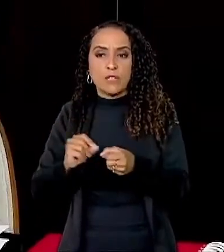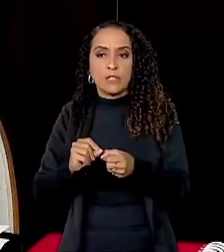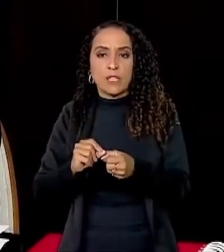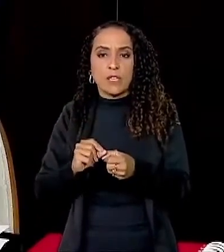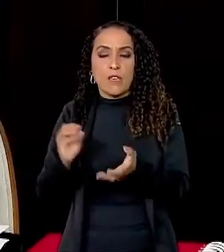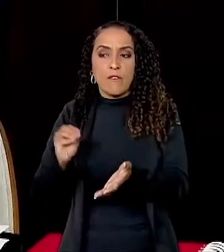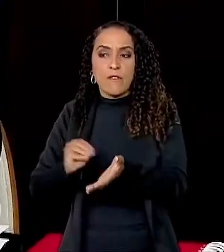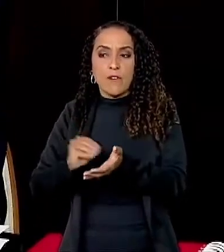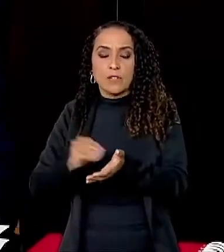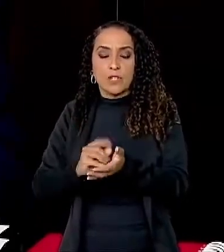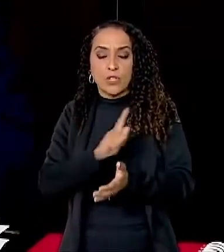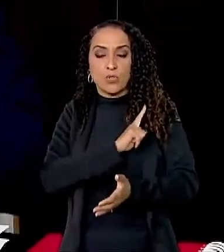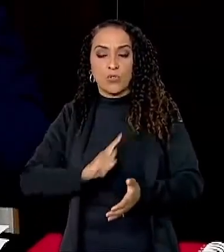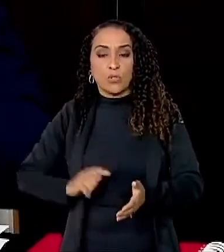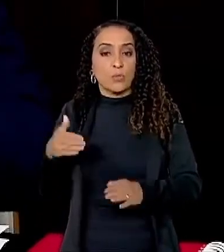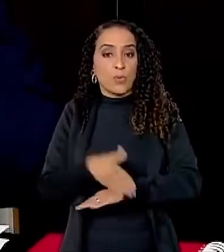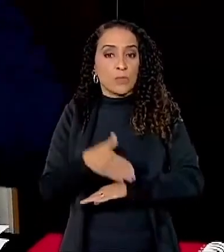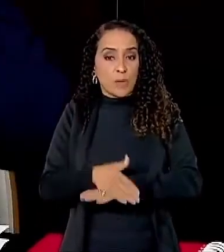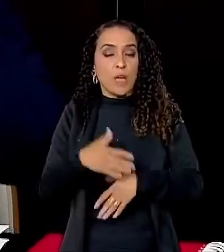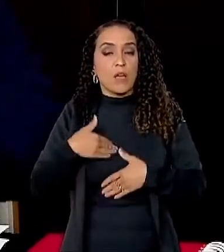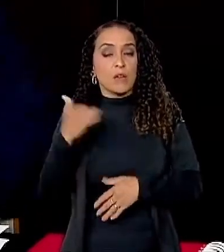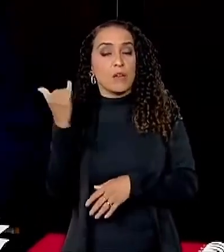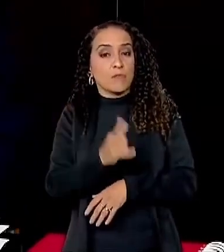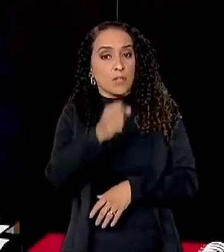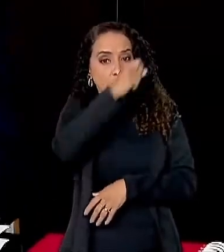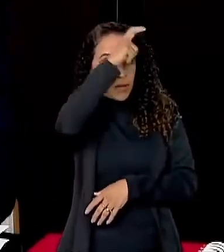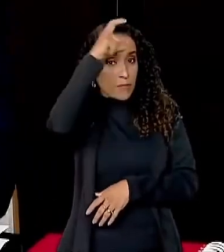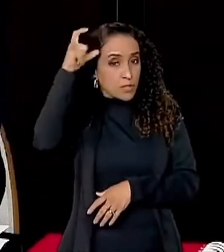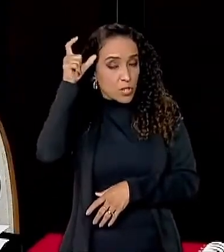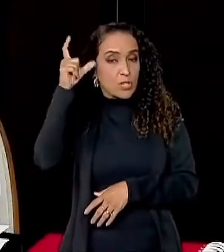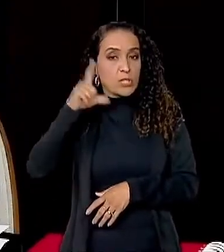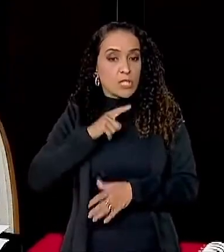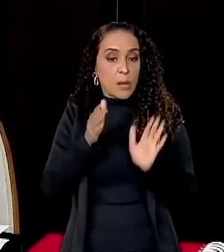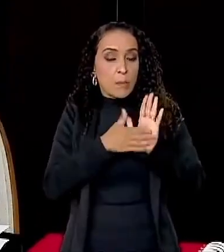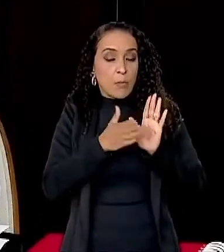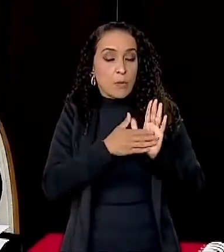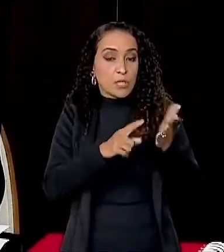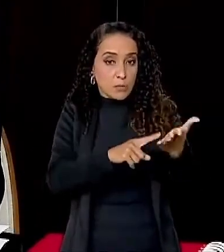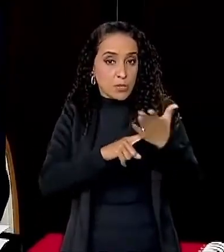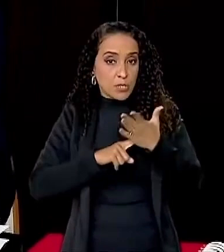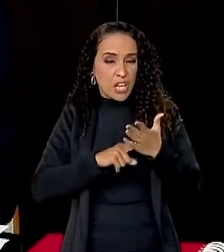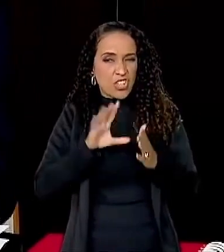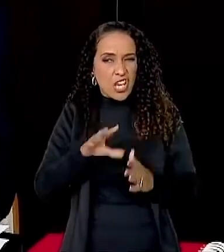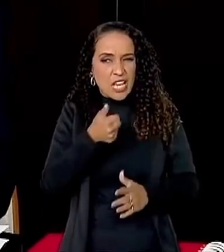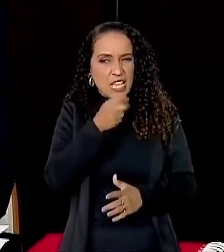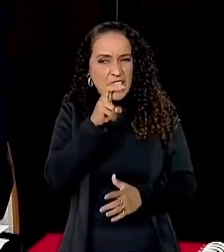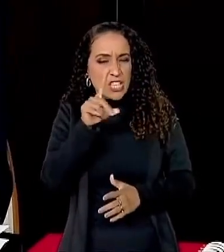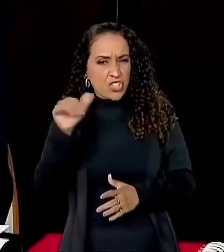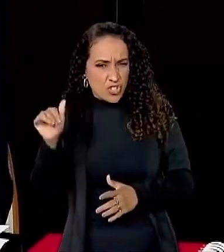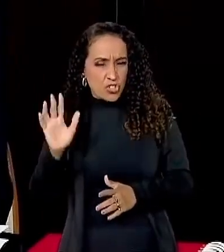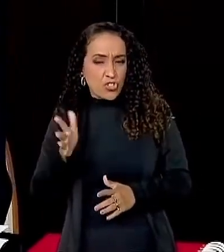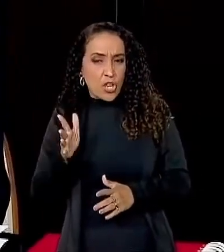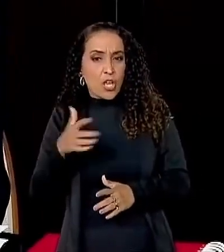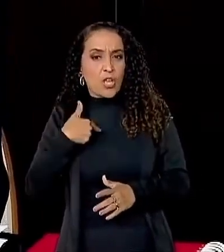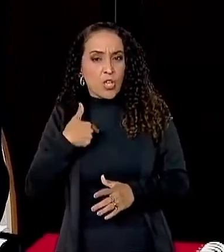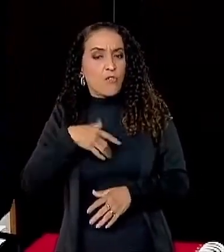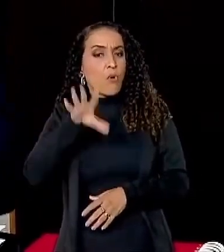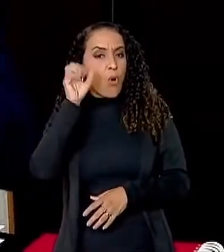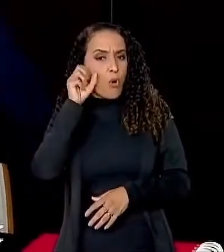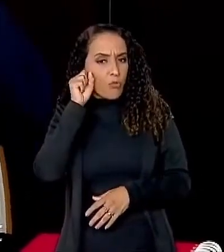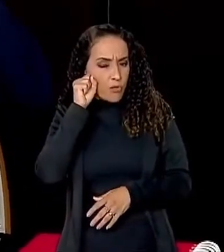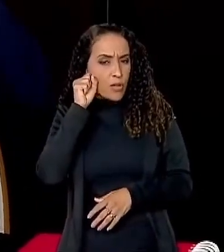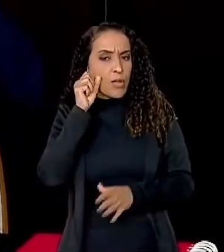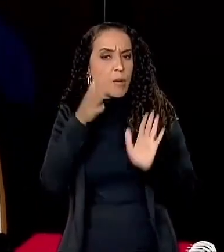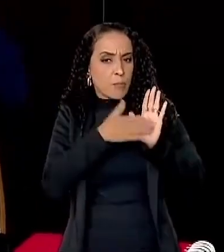Eu disse ao ministro Lewandowski, que está com uma proposta para apresentar para mim já faz 15 dias, de que eu vou ouvir a